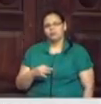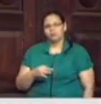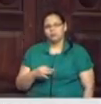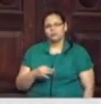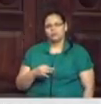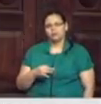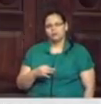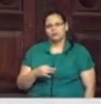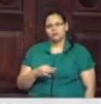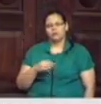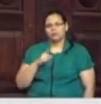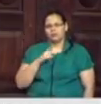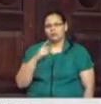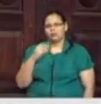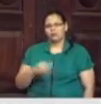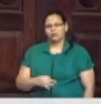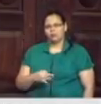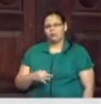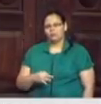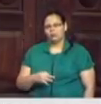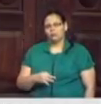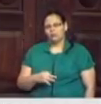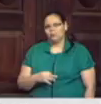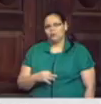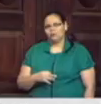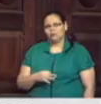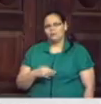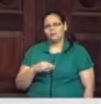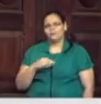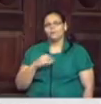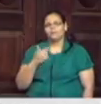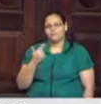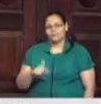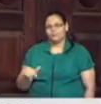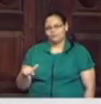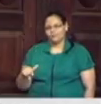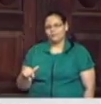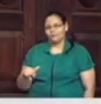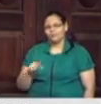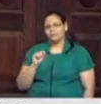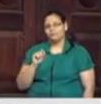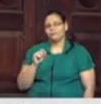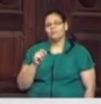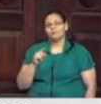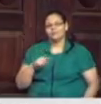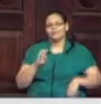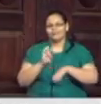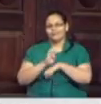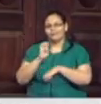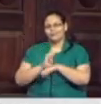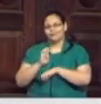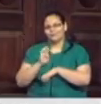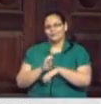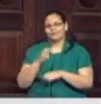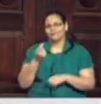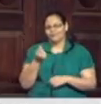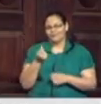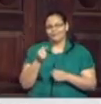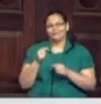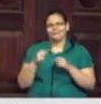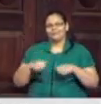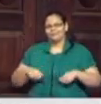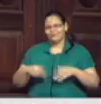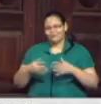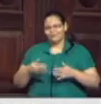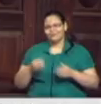absoluta, certeza de bússola, deputado Eliomar, mais certeza ainda, que o Estado vem perdendo recurso com o